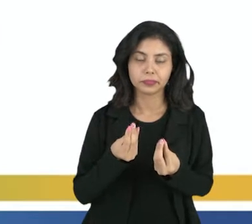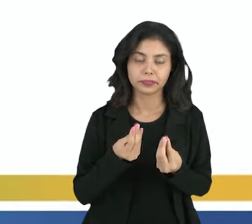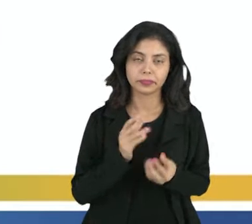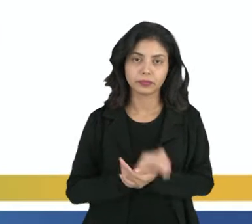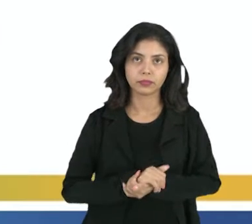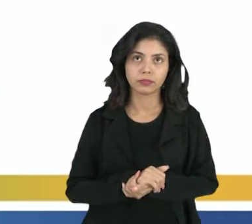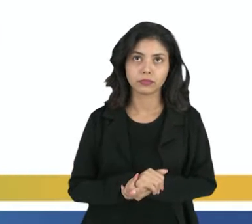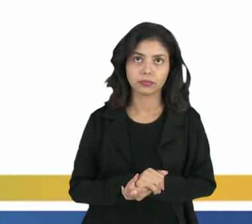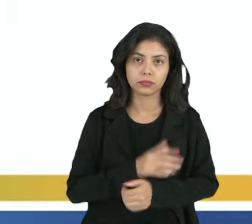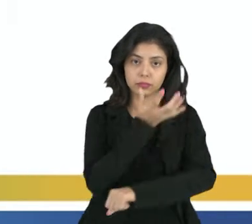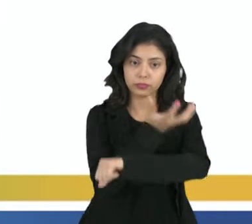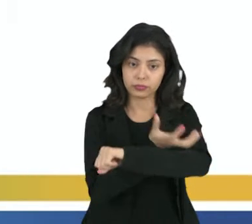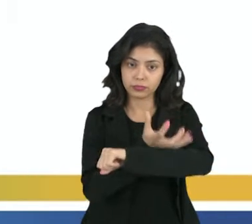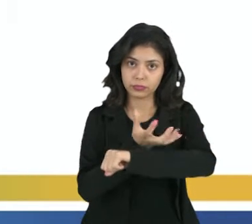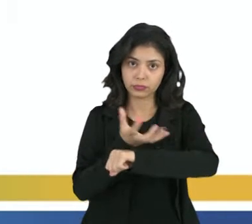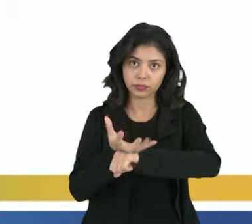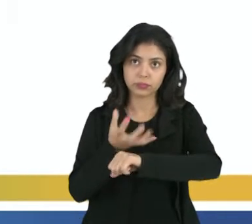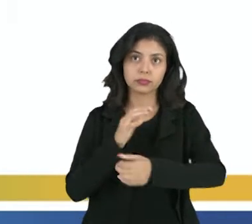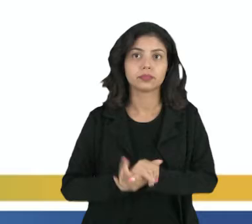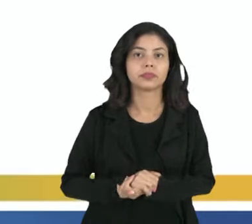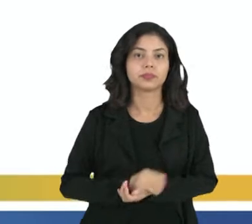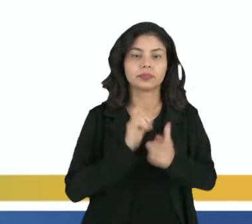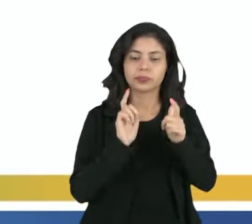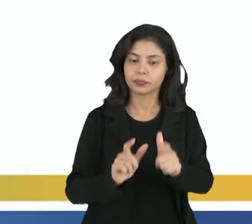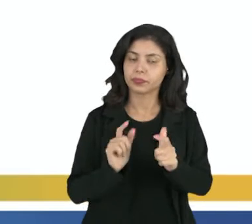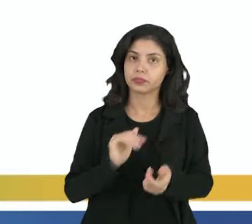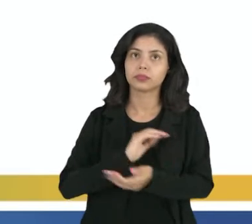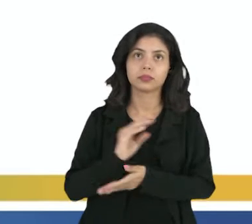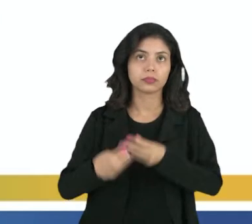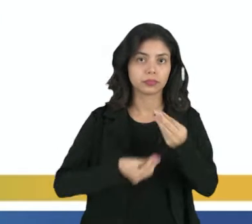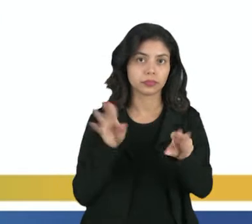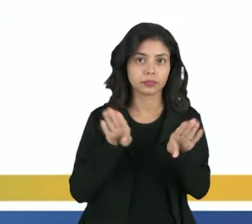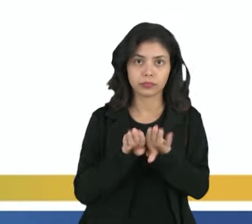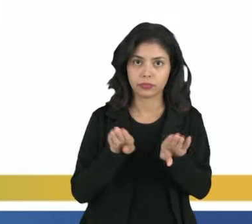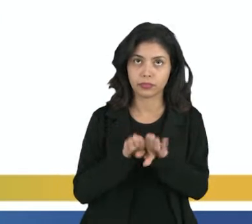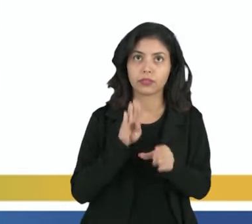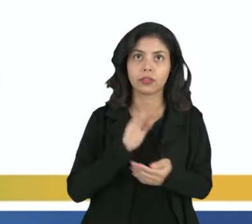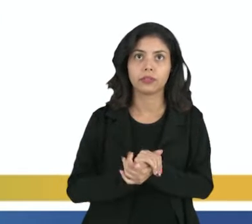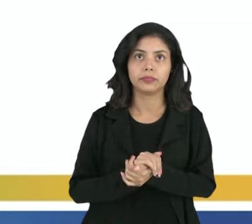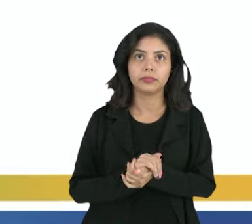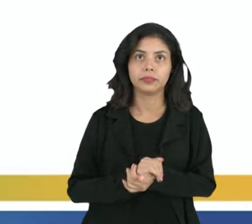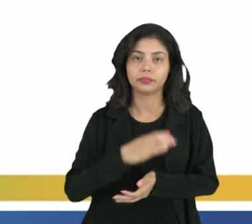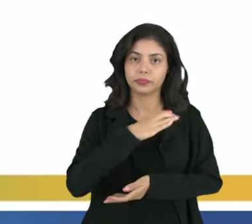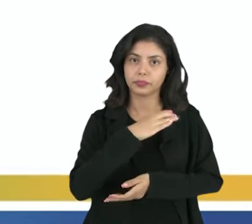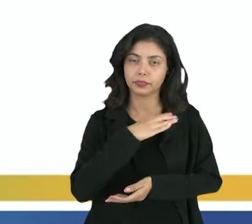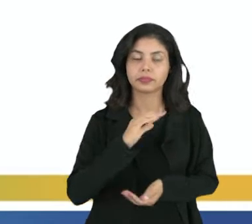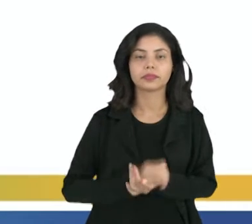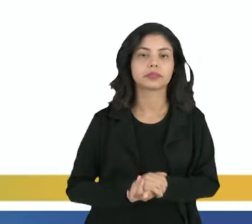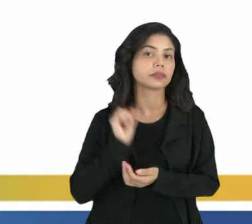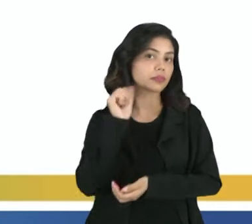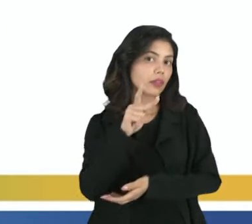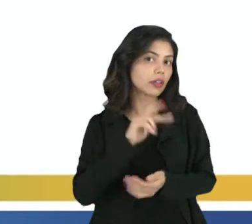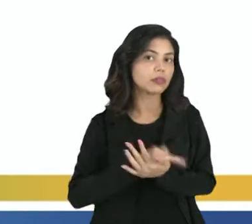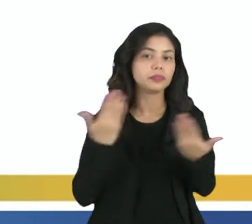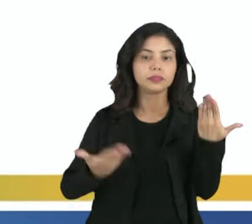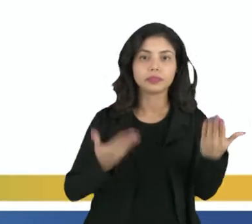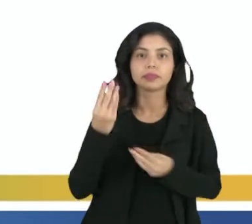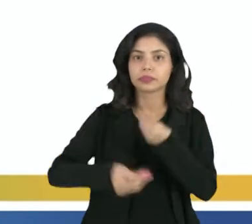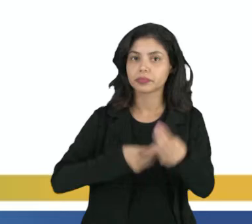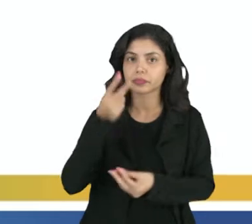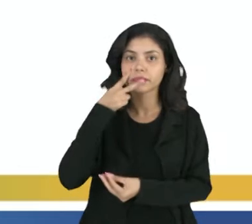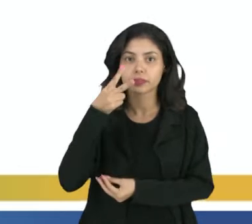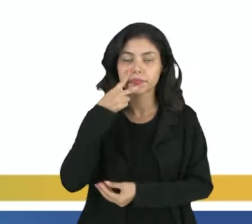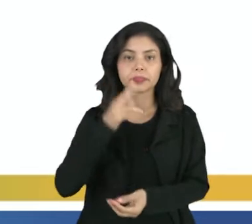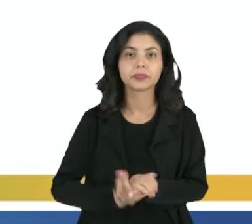área vegetal a vegetação do ambiente como também na cidade Ok e como a gente pode observar